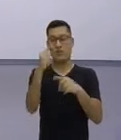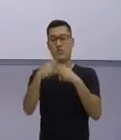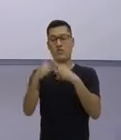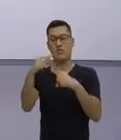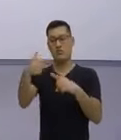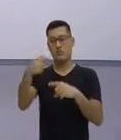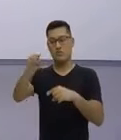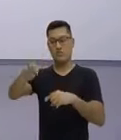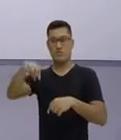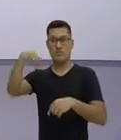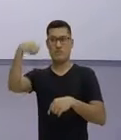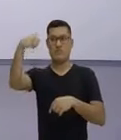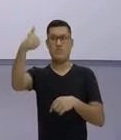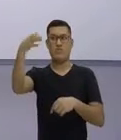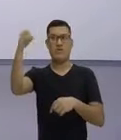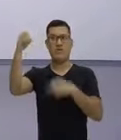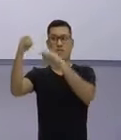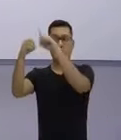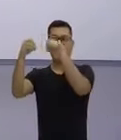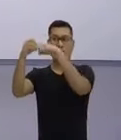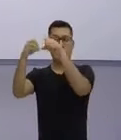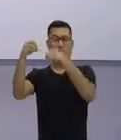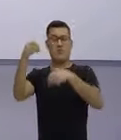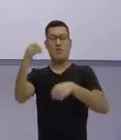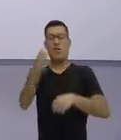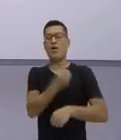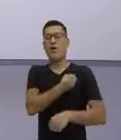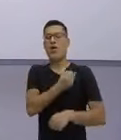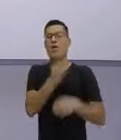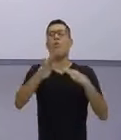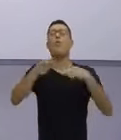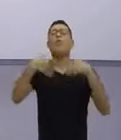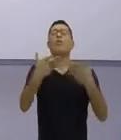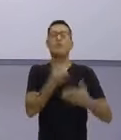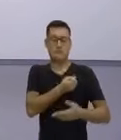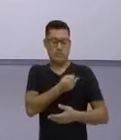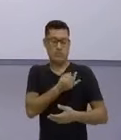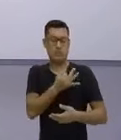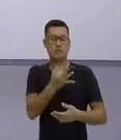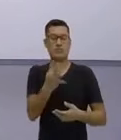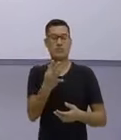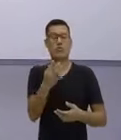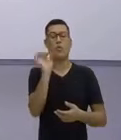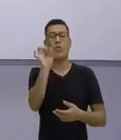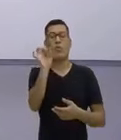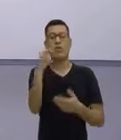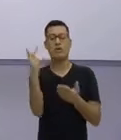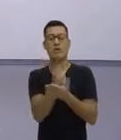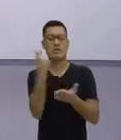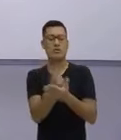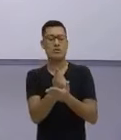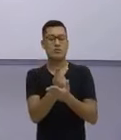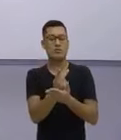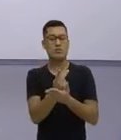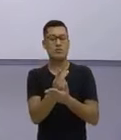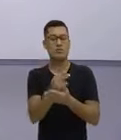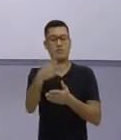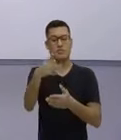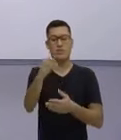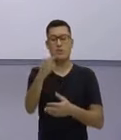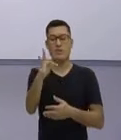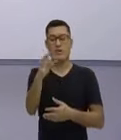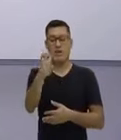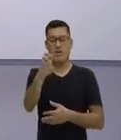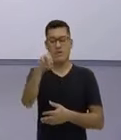cima, né, está indicando quantas vezes vai aparecer. Vai explicar essa base. Né? Então, e aí o que acontece, gente? As potências de 2, é interessante